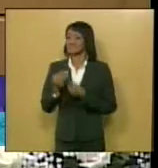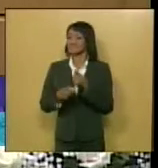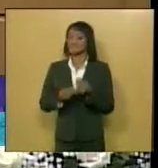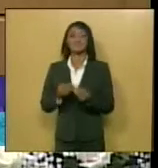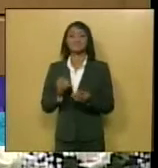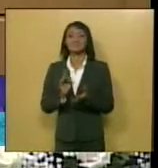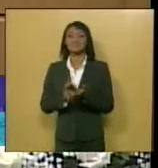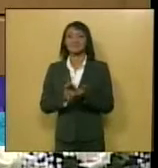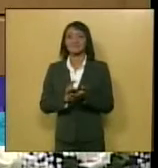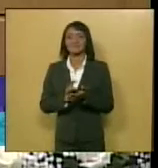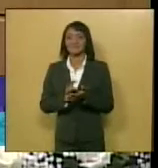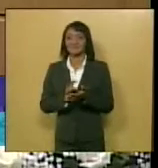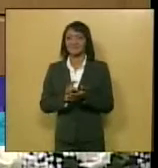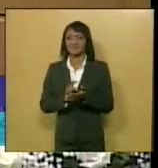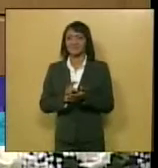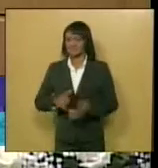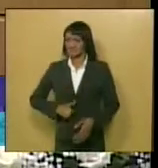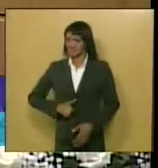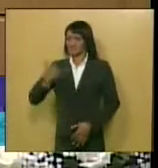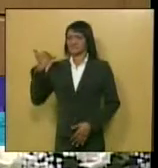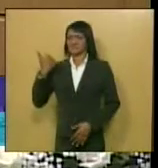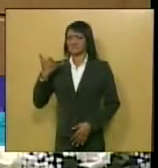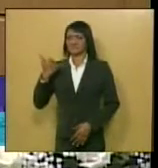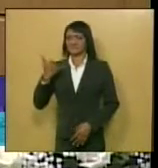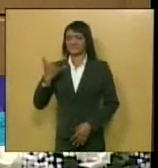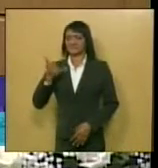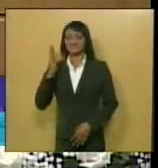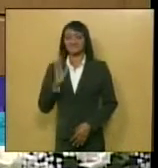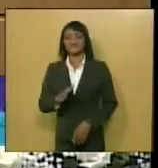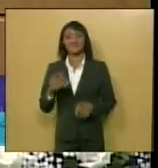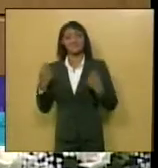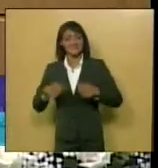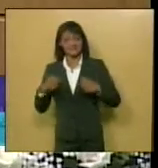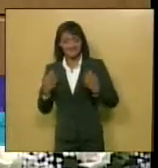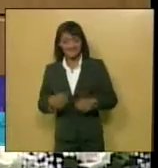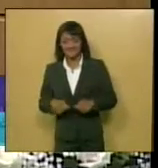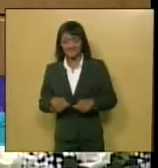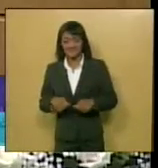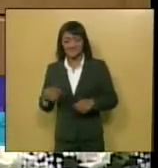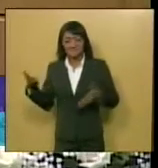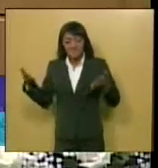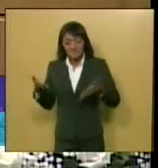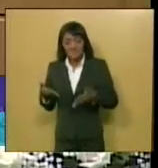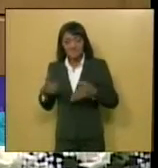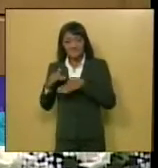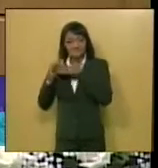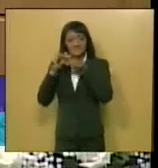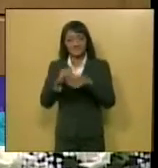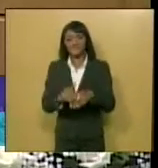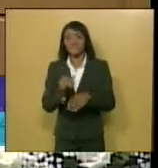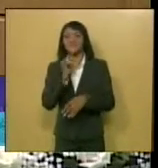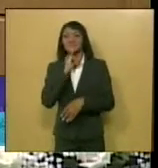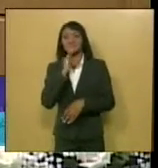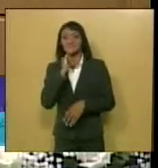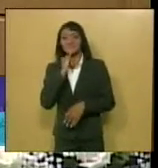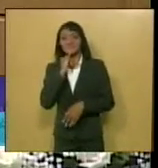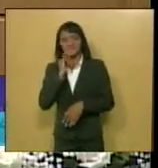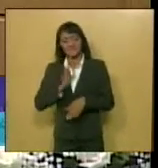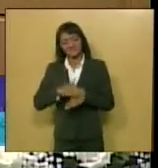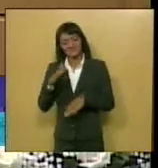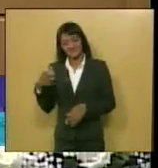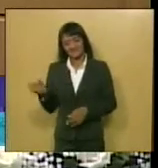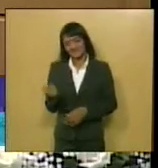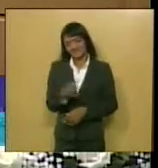mundo ampla e ousada, Euclides se empenhava em levar para Itabaiana o que havia de mais moderno